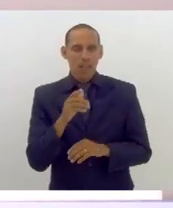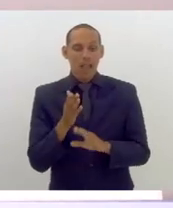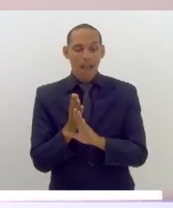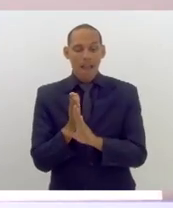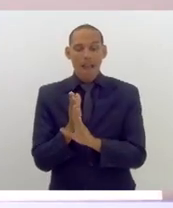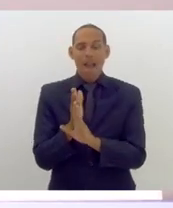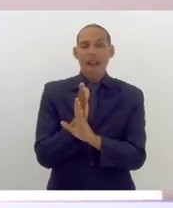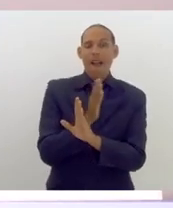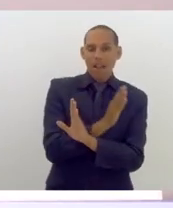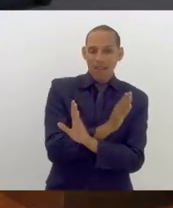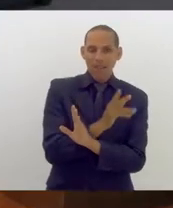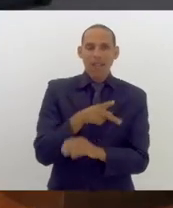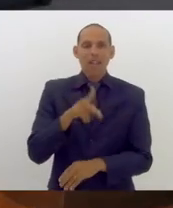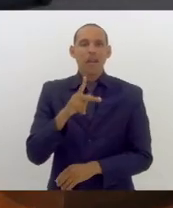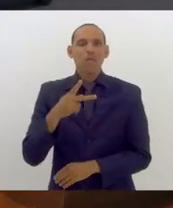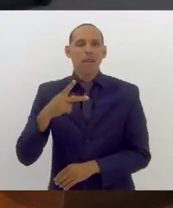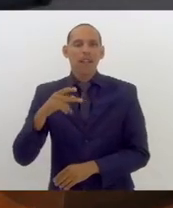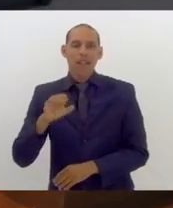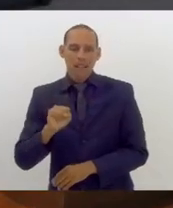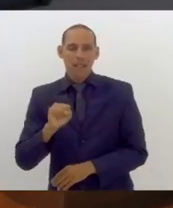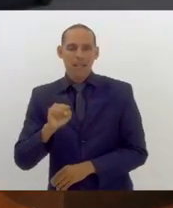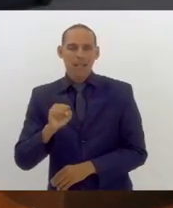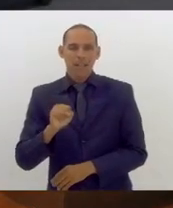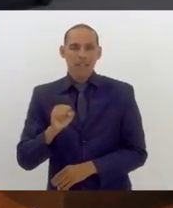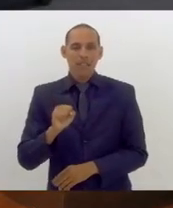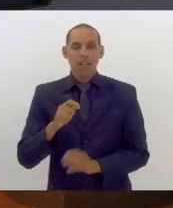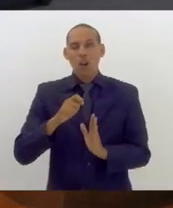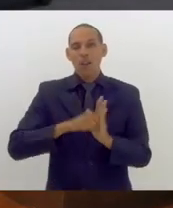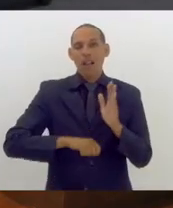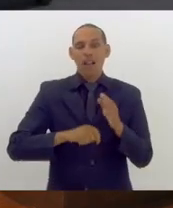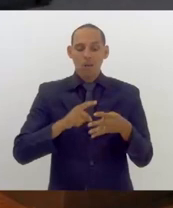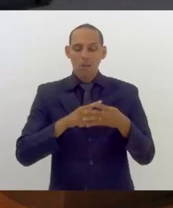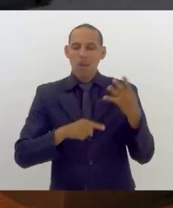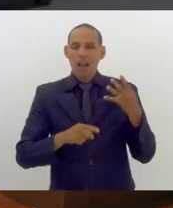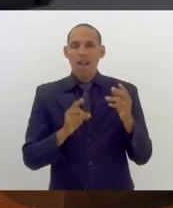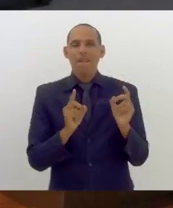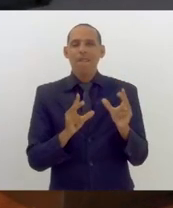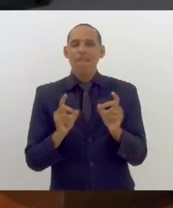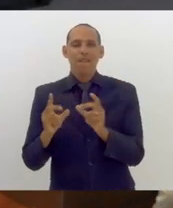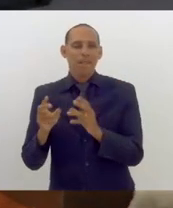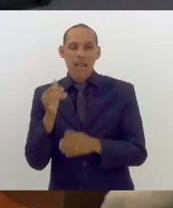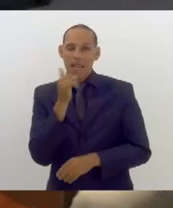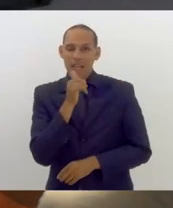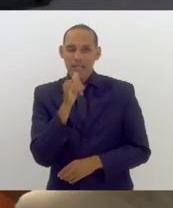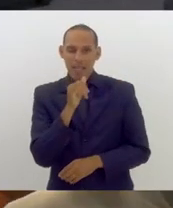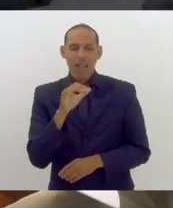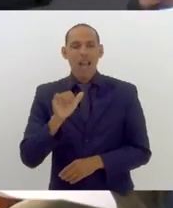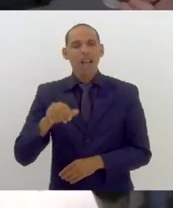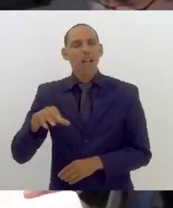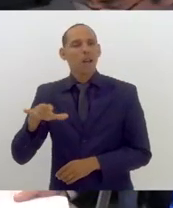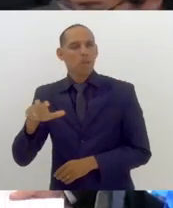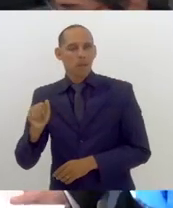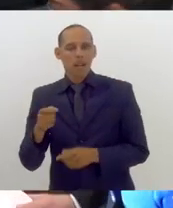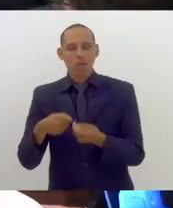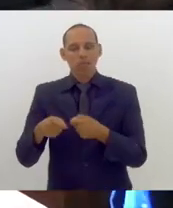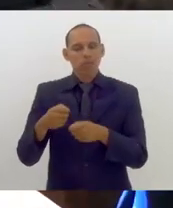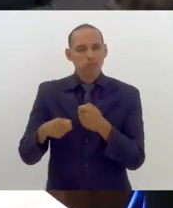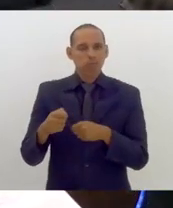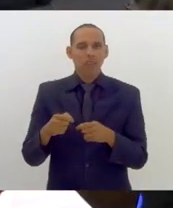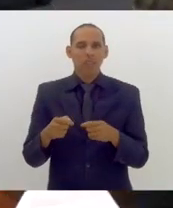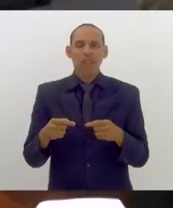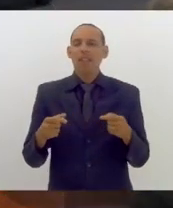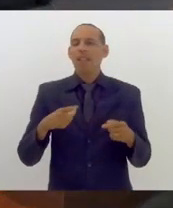a kps assina quatro contratos de venda de energia para cama de comercialização de energia elétrica que congrega